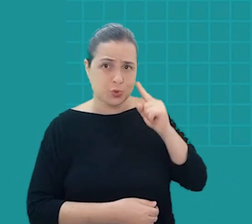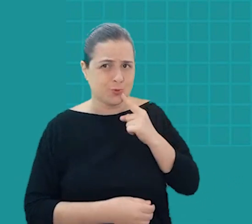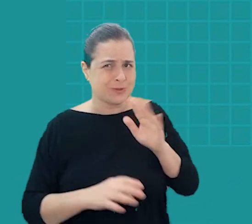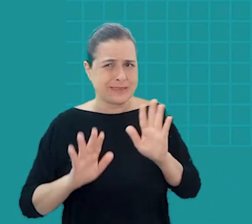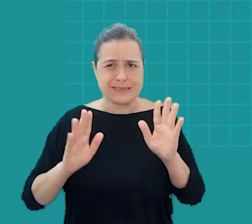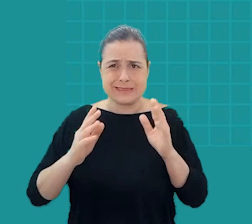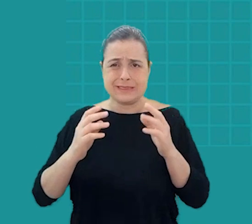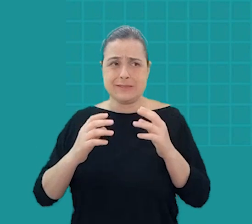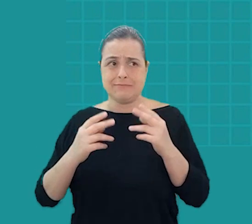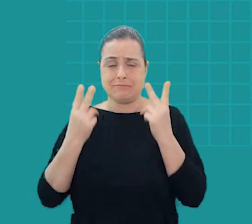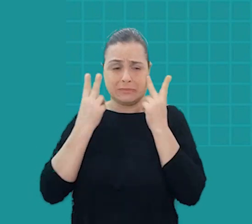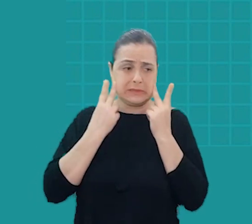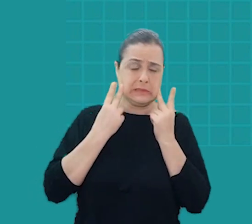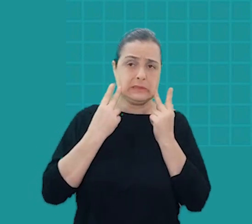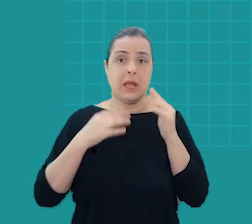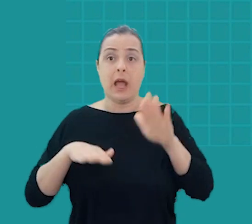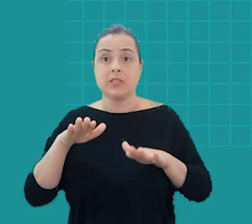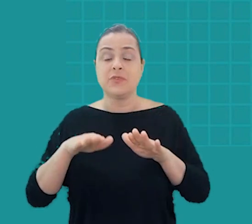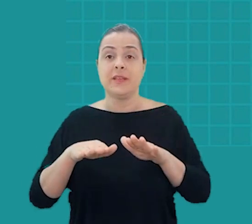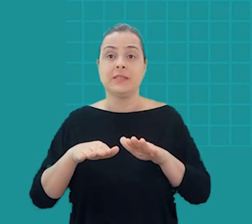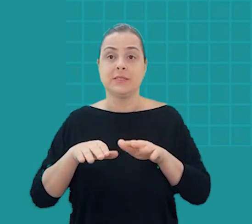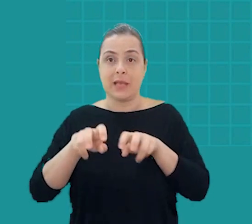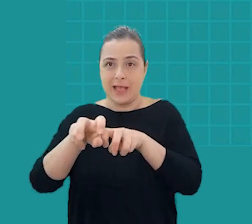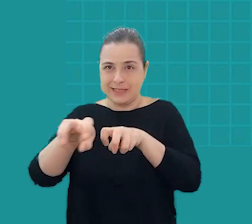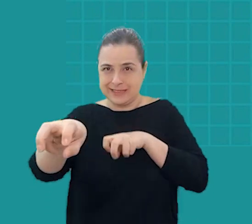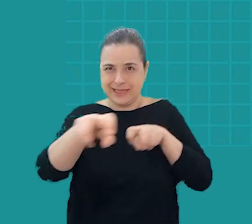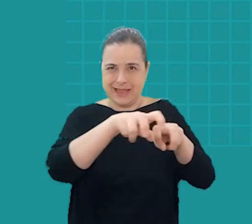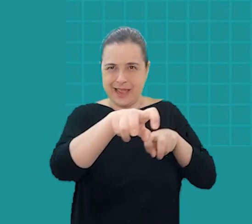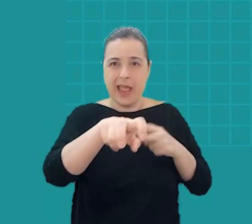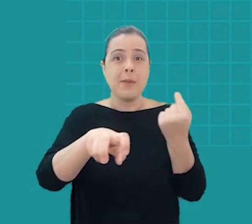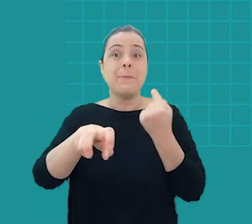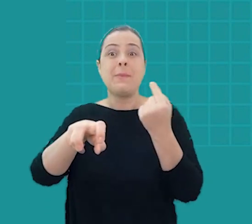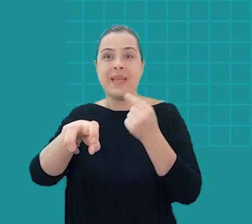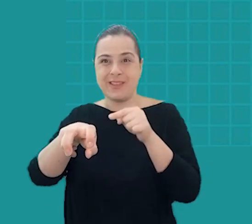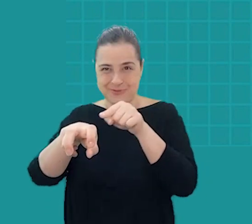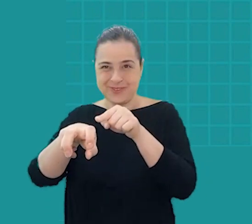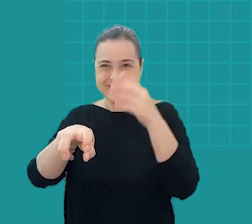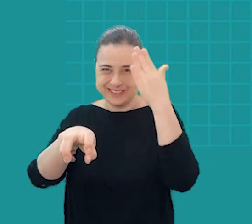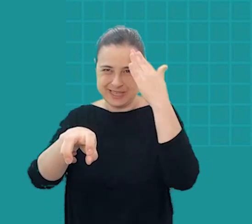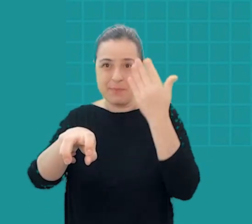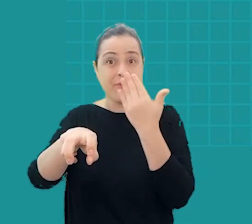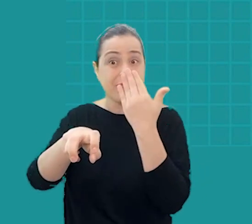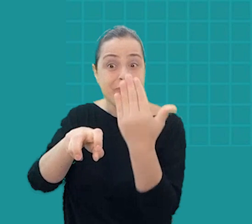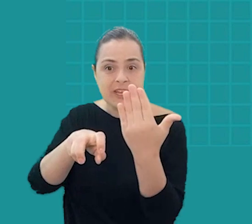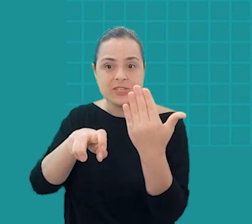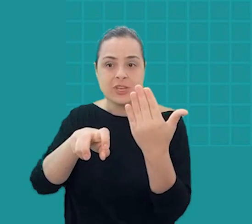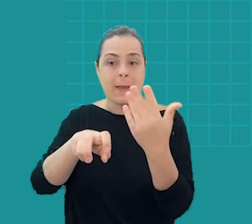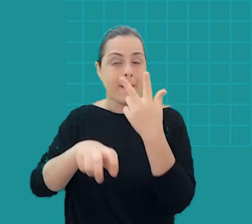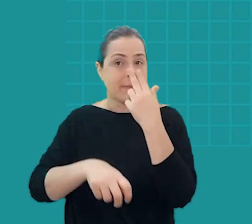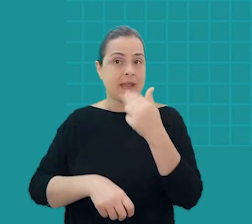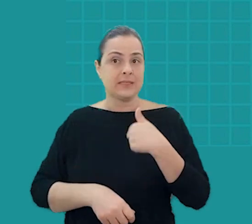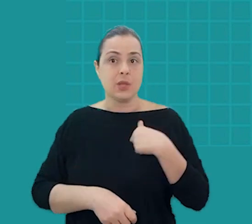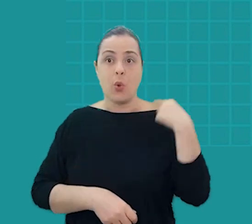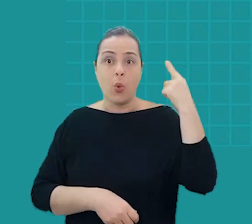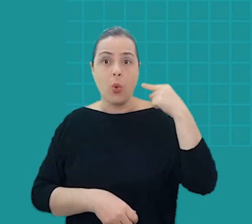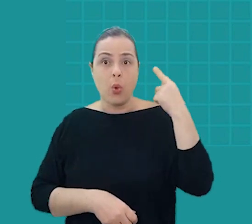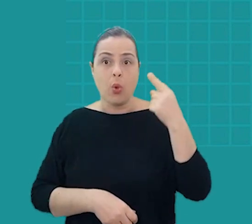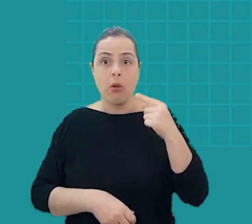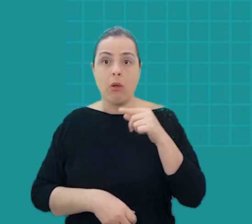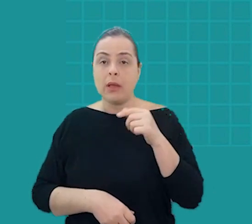primeira fileira, ou muitas vezes, até parecia aquele aluno meio rebelde, louco, eu tinha que virar a cadeira para pegar o